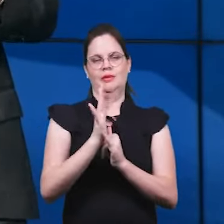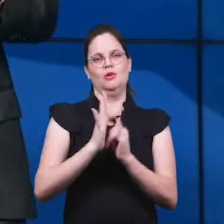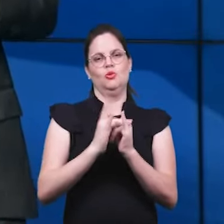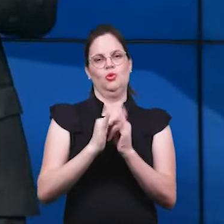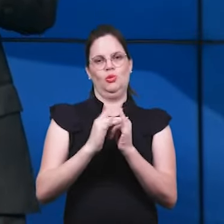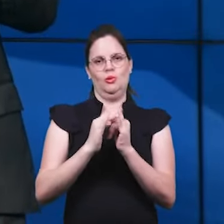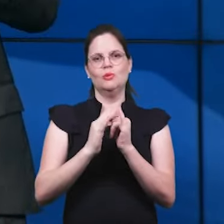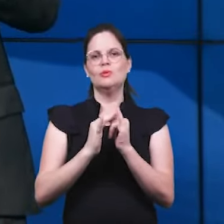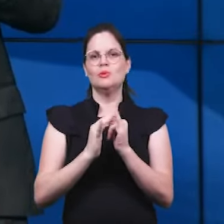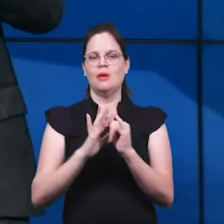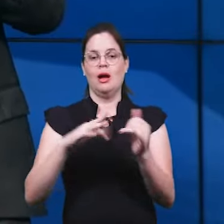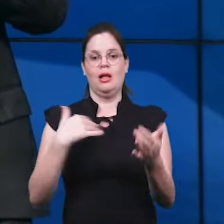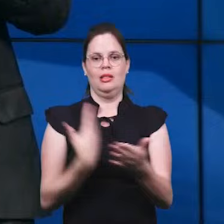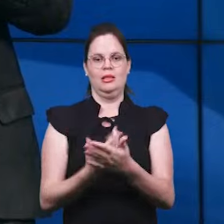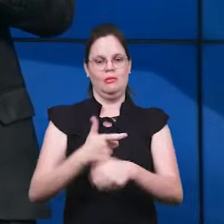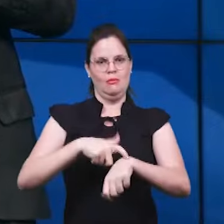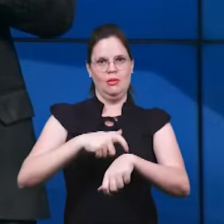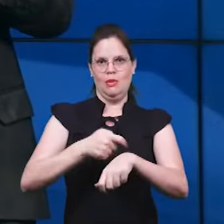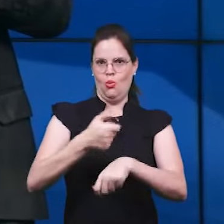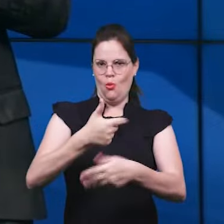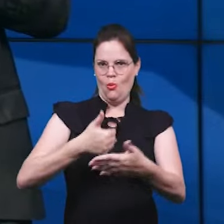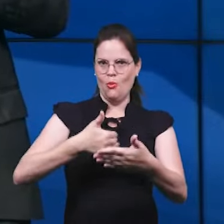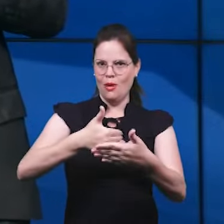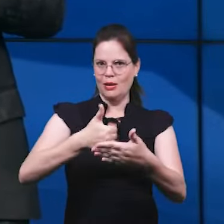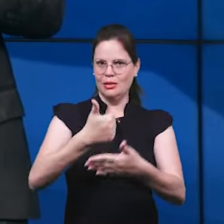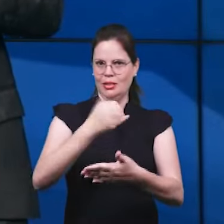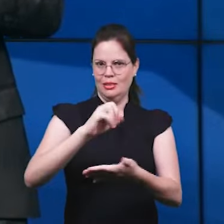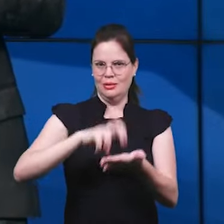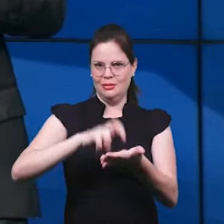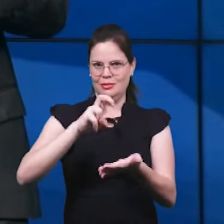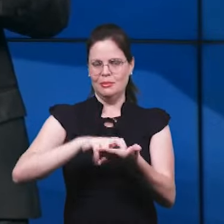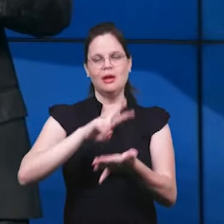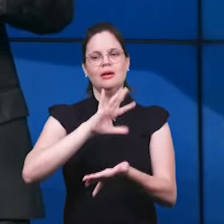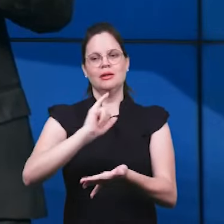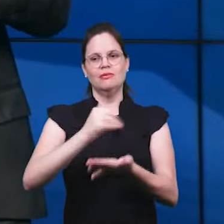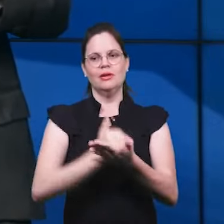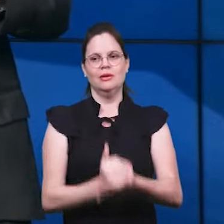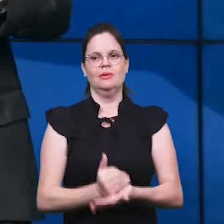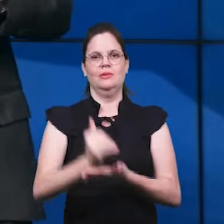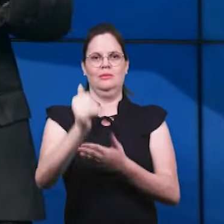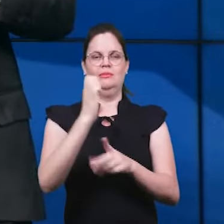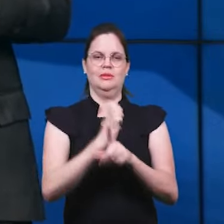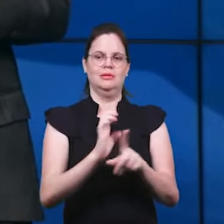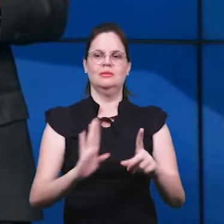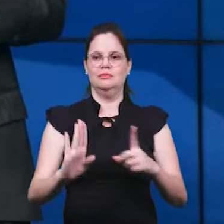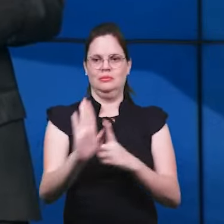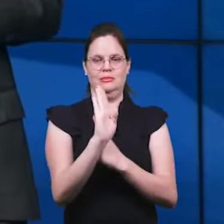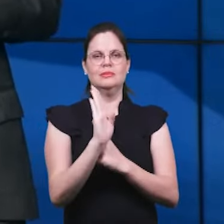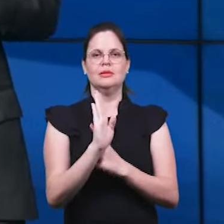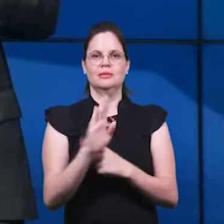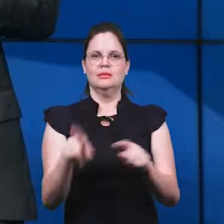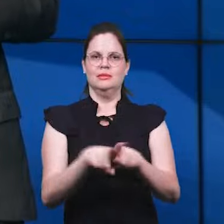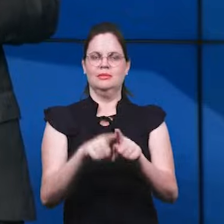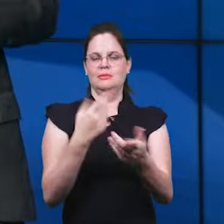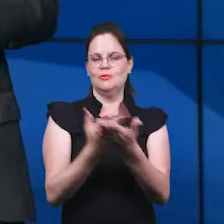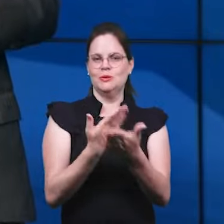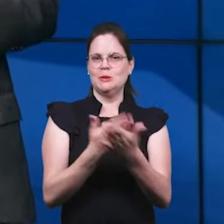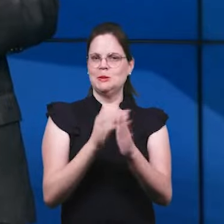canal do YouTube, aí até agora, daqui a pouco, às 10 horas da manhã, quando vai iniciar a Escola Bíblica